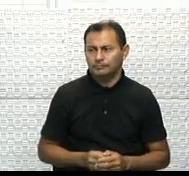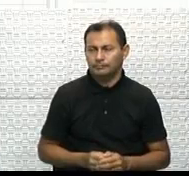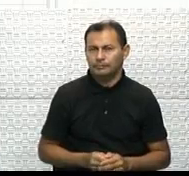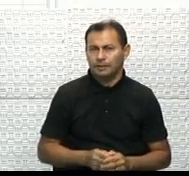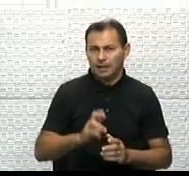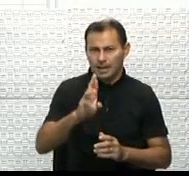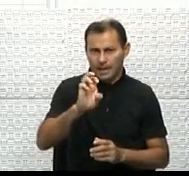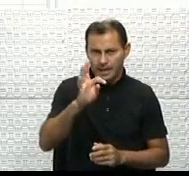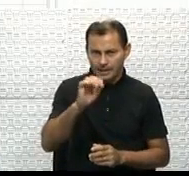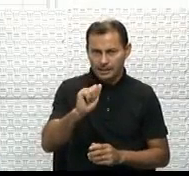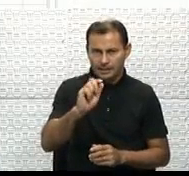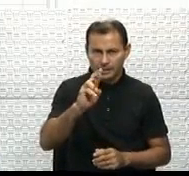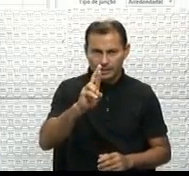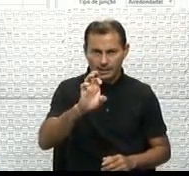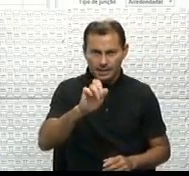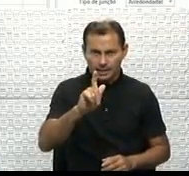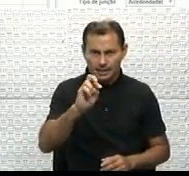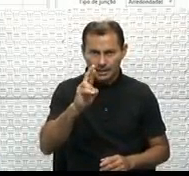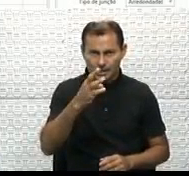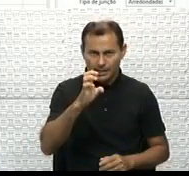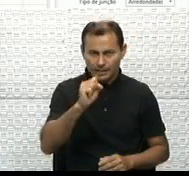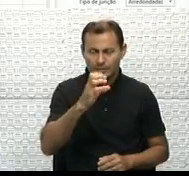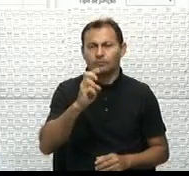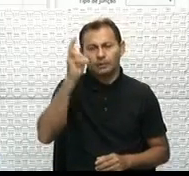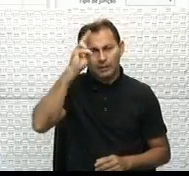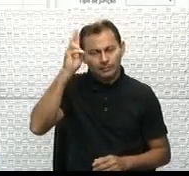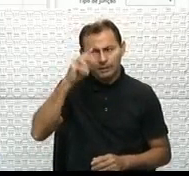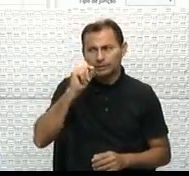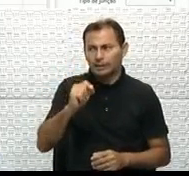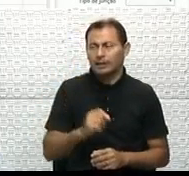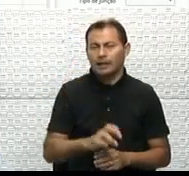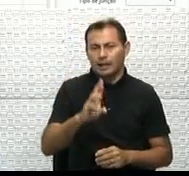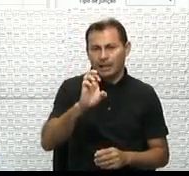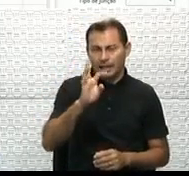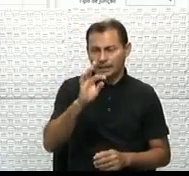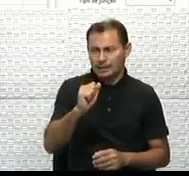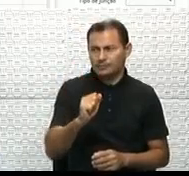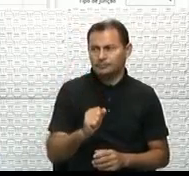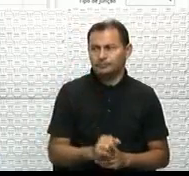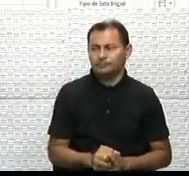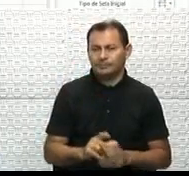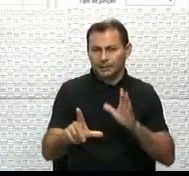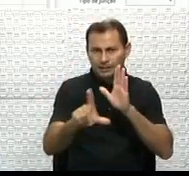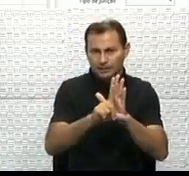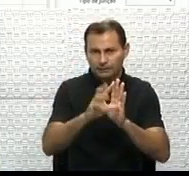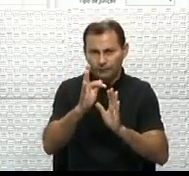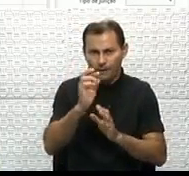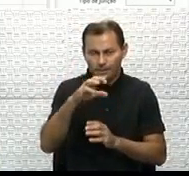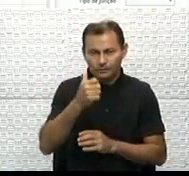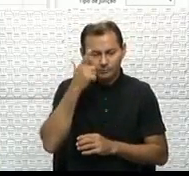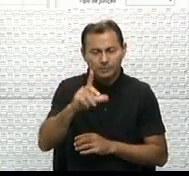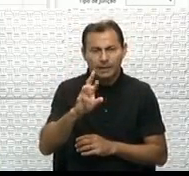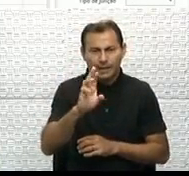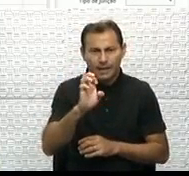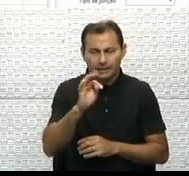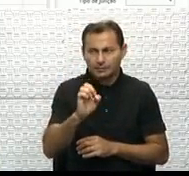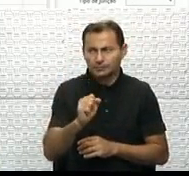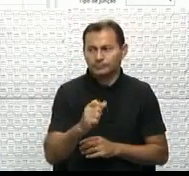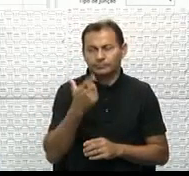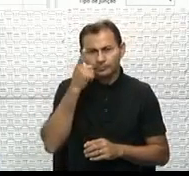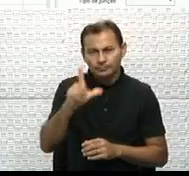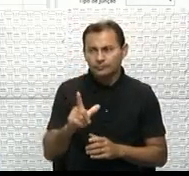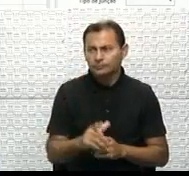a reta de regressão. Lembrando que aqui, essa lei de formação que eu obtive, essa reta de regressão